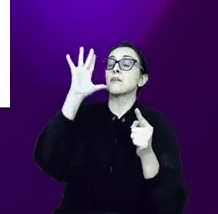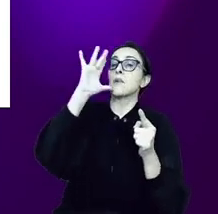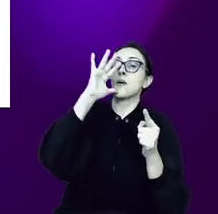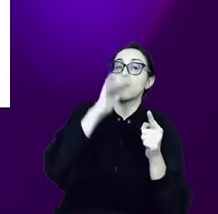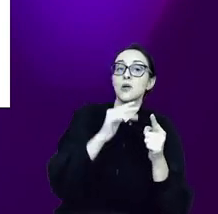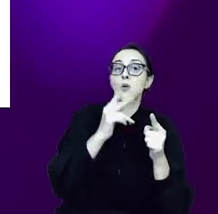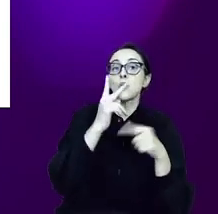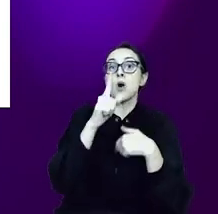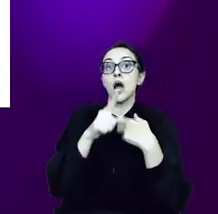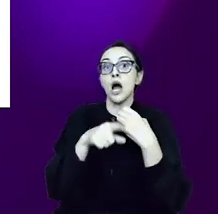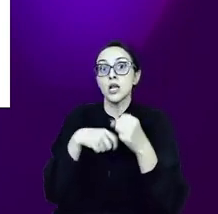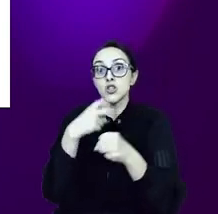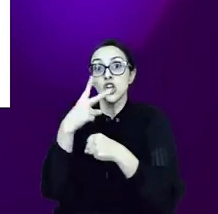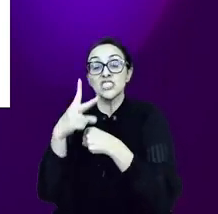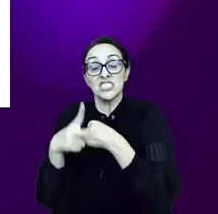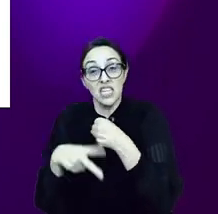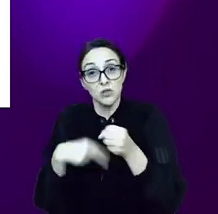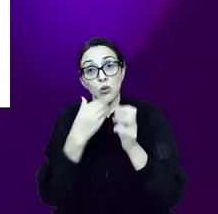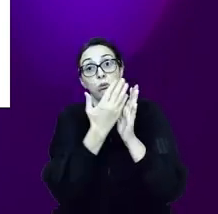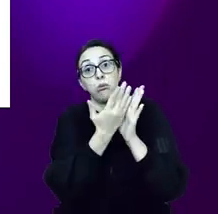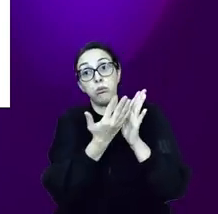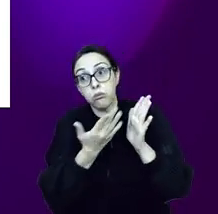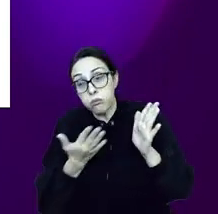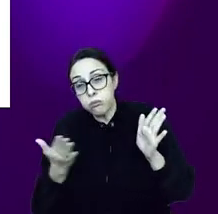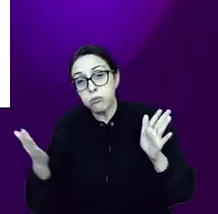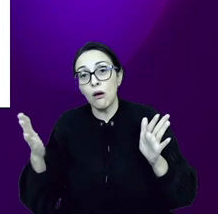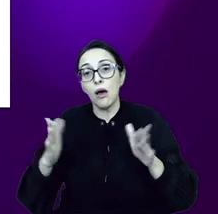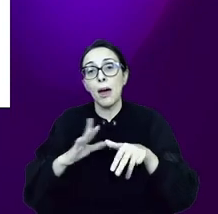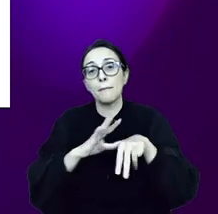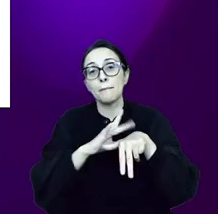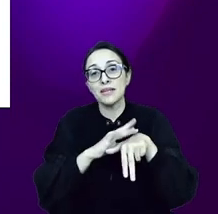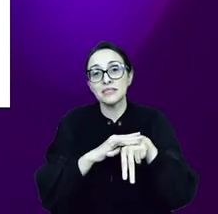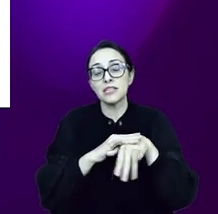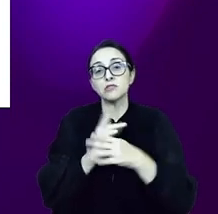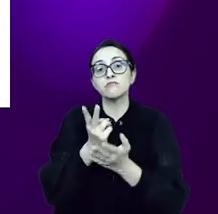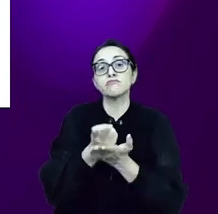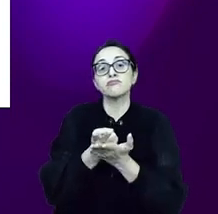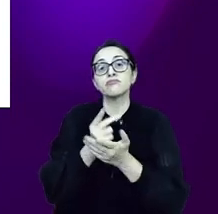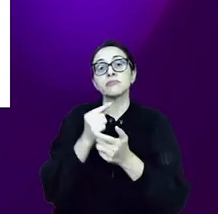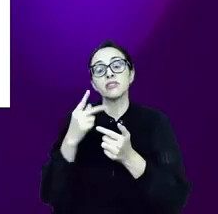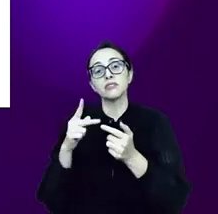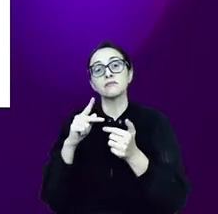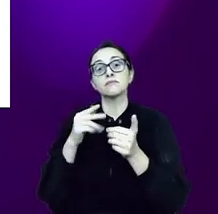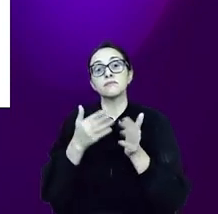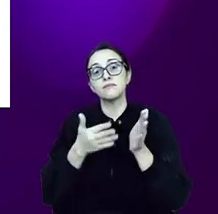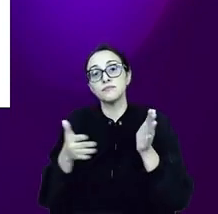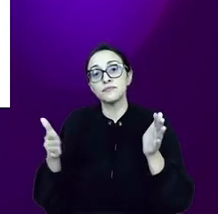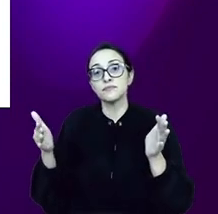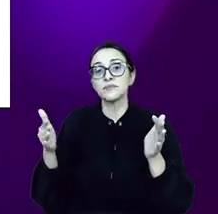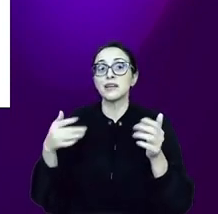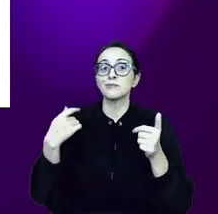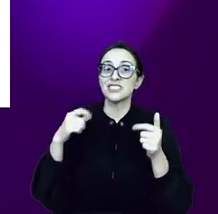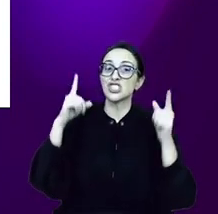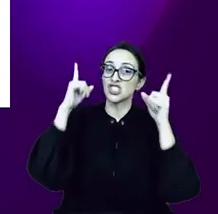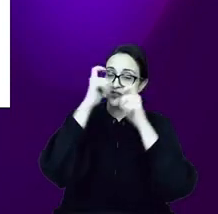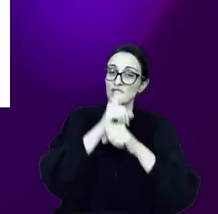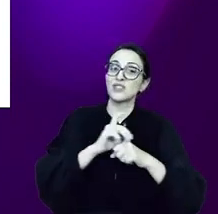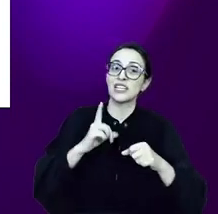2 anos, que aí sim, quando os pacientes vão efetivamente estabelecer sua forma final, a gente ainda tem